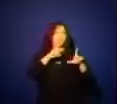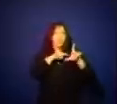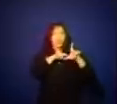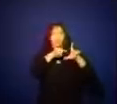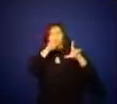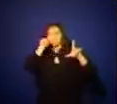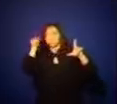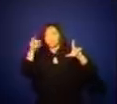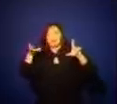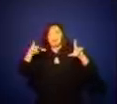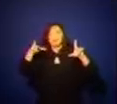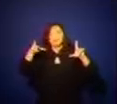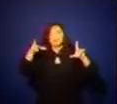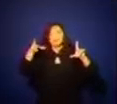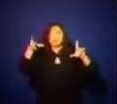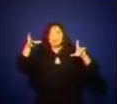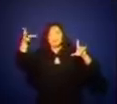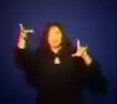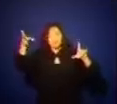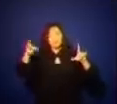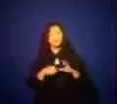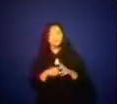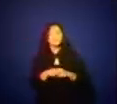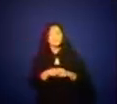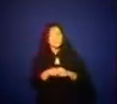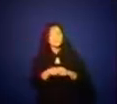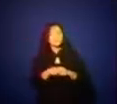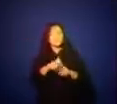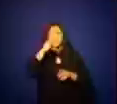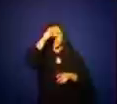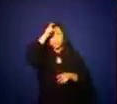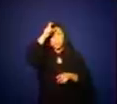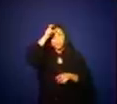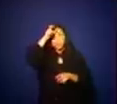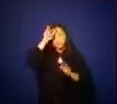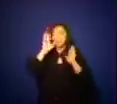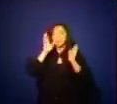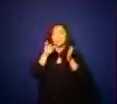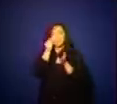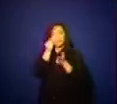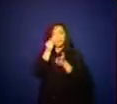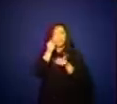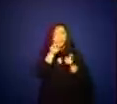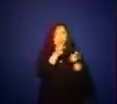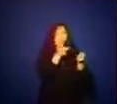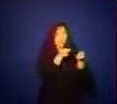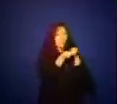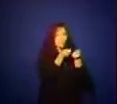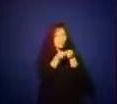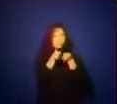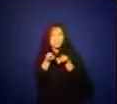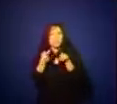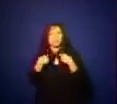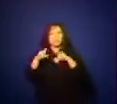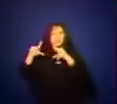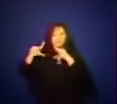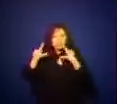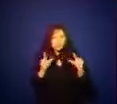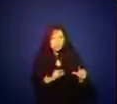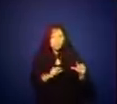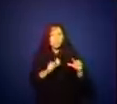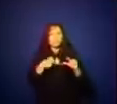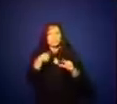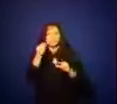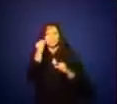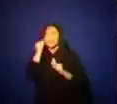rápido nesse caso em alguns países como a Turquia foi tentado também controlar né eu diminui o leilão eu faço eu abri os